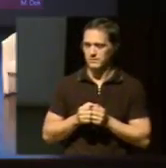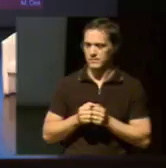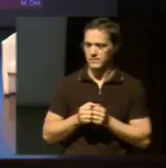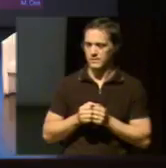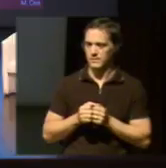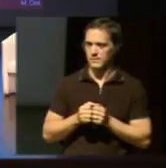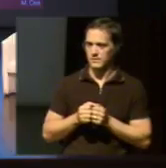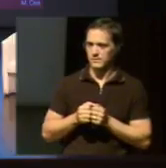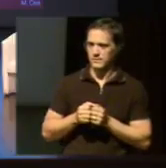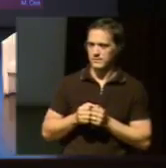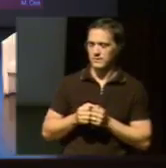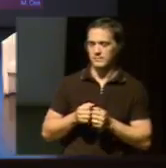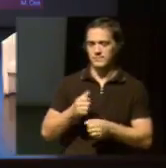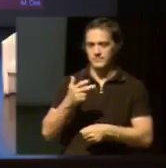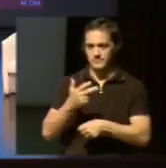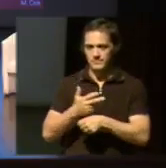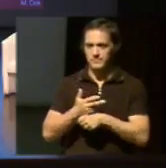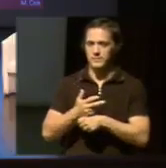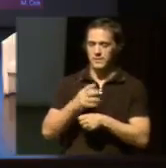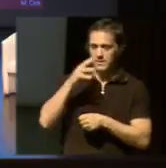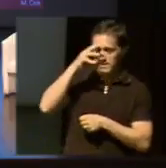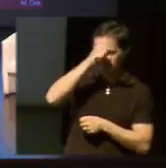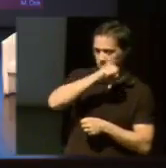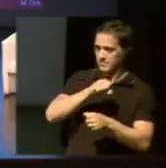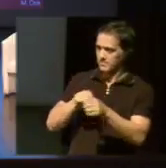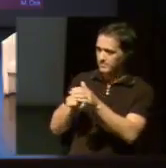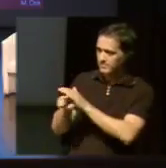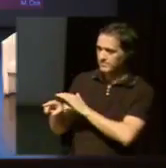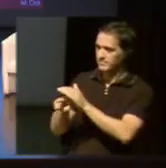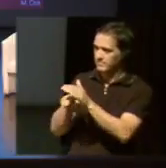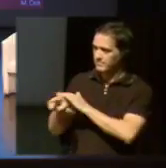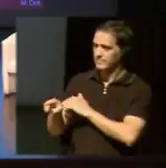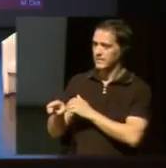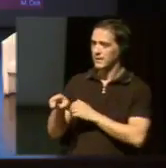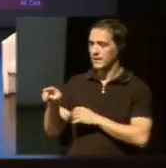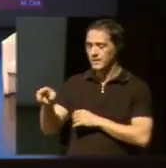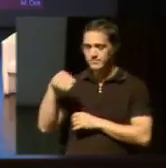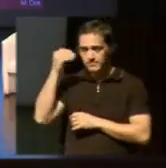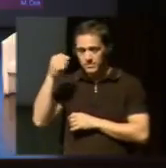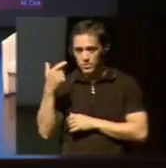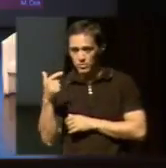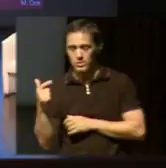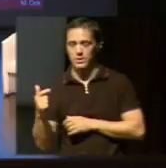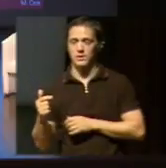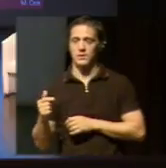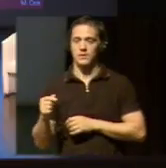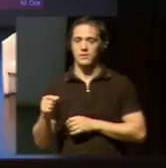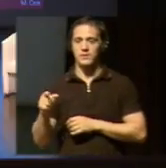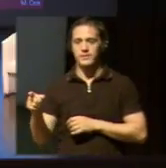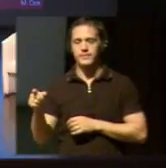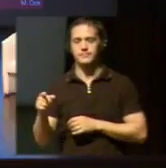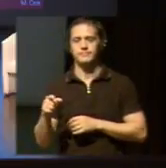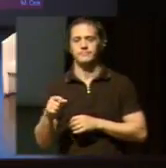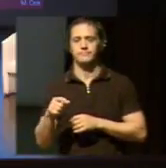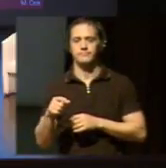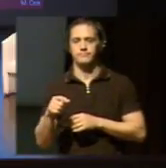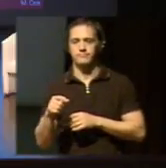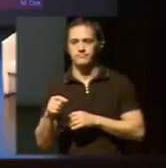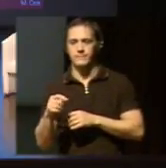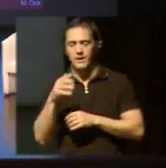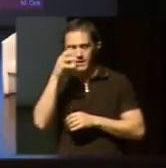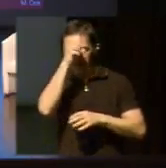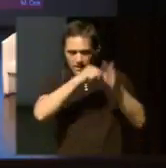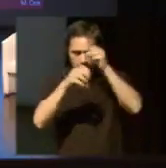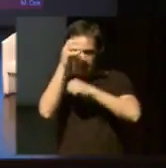aprendeu a se fazer perguntas. E para o inexperiente, ele aprende muito porque aprende com